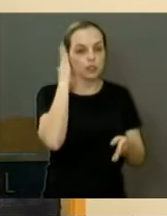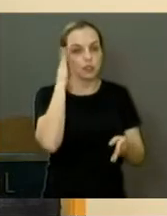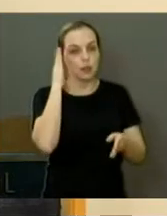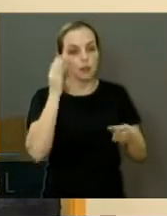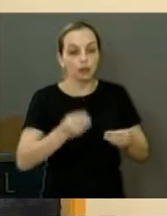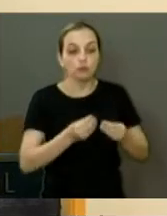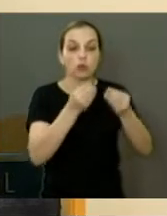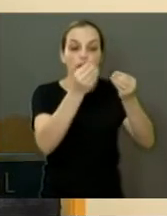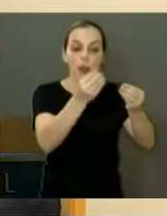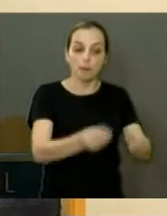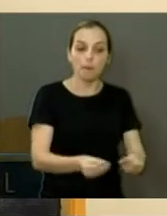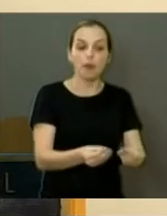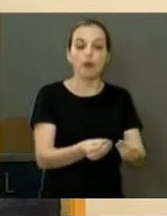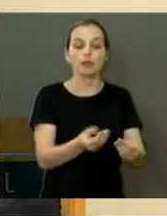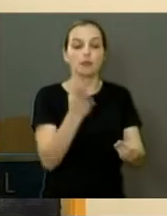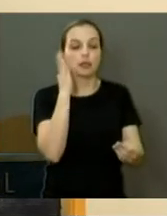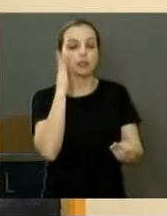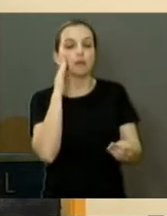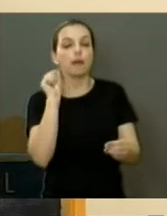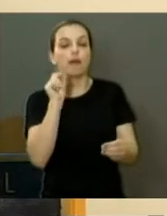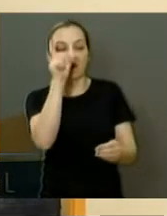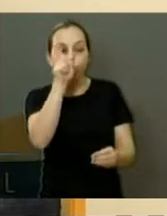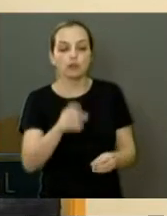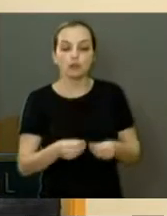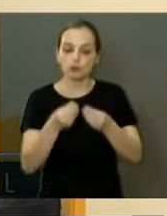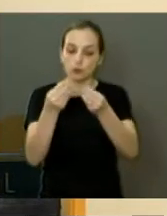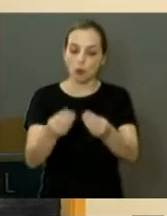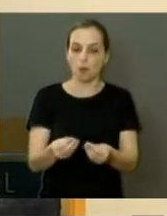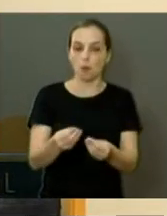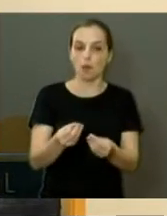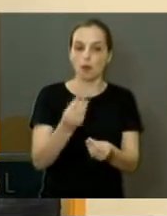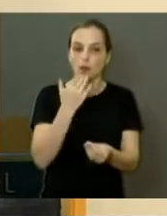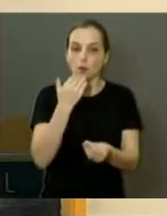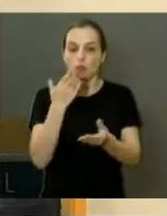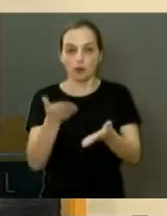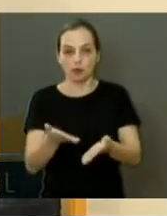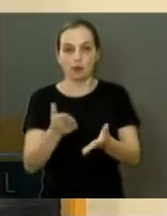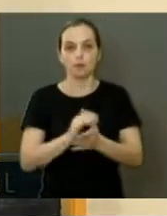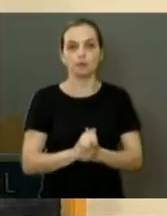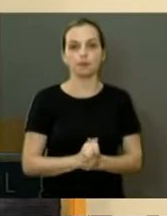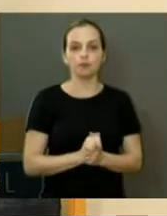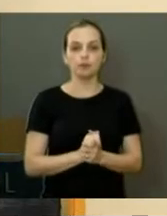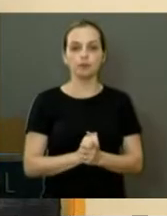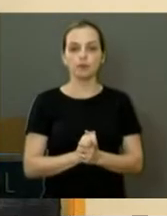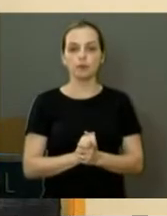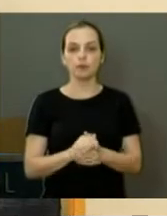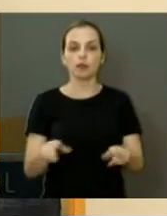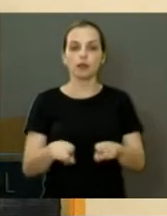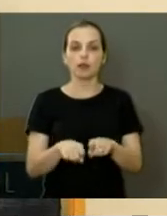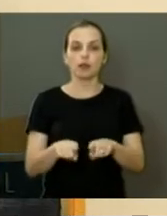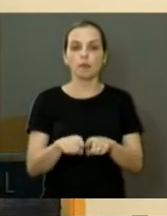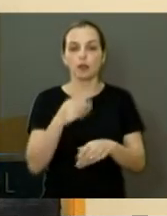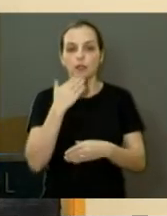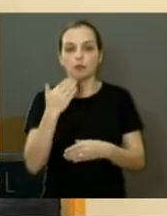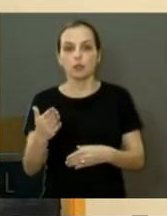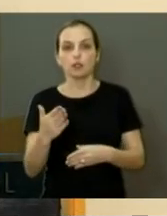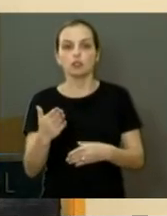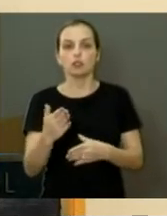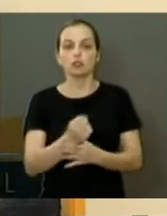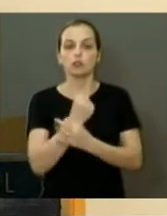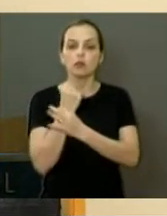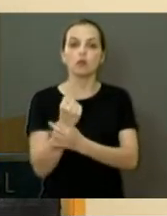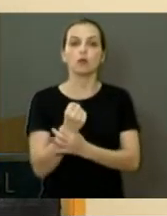para poder identificar a pessoa que está doando também. Está certo? É uma situação. Tem a situação também que estão pedindo a segurança da praça.